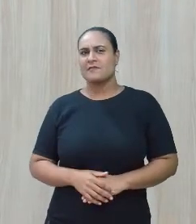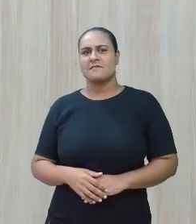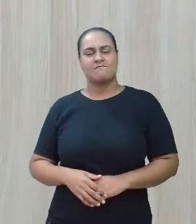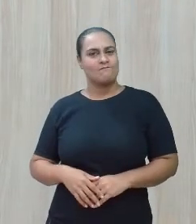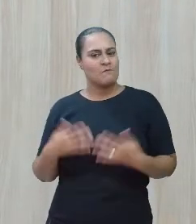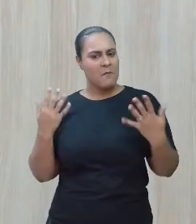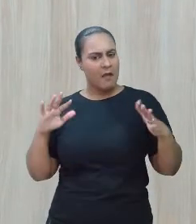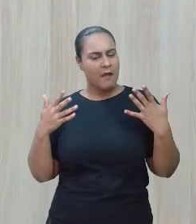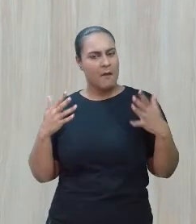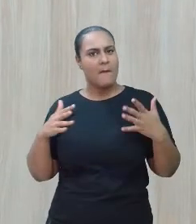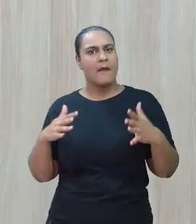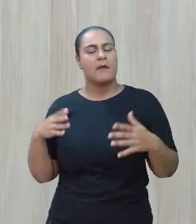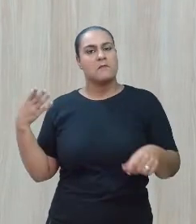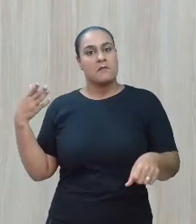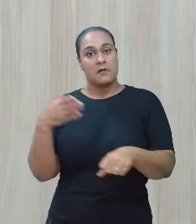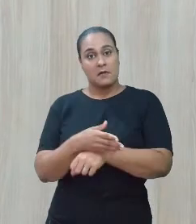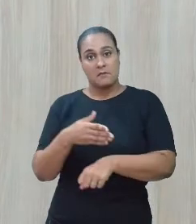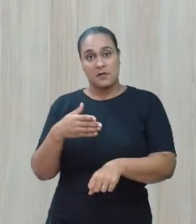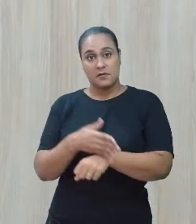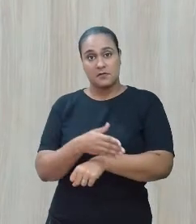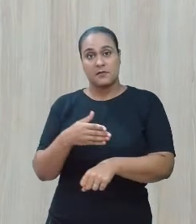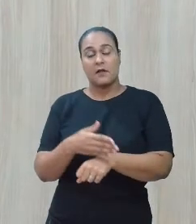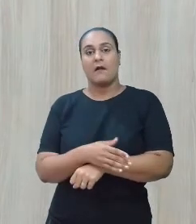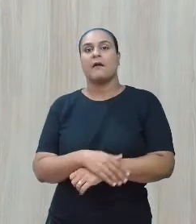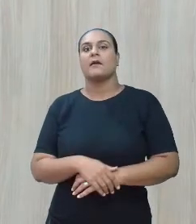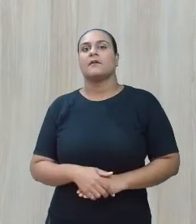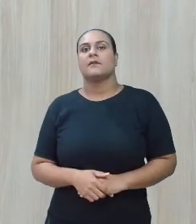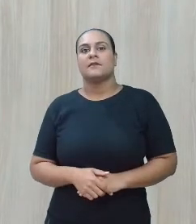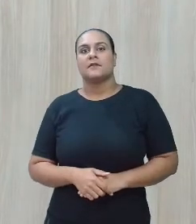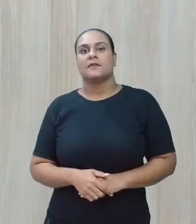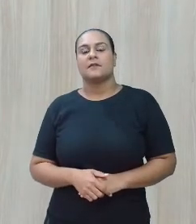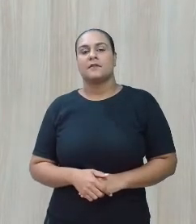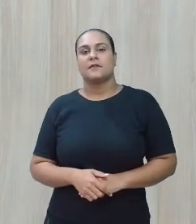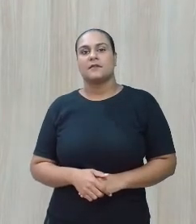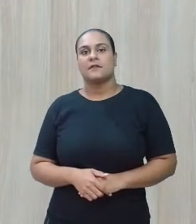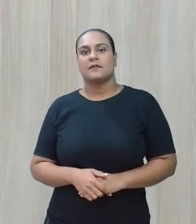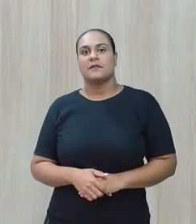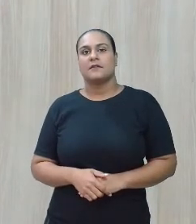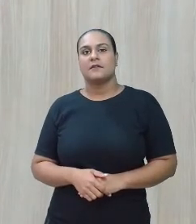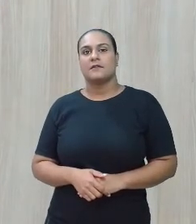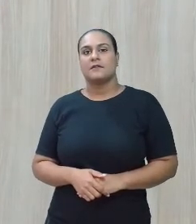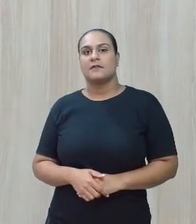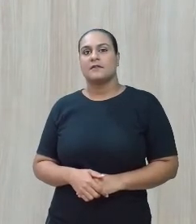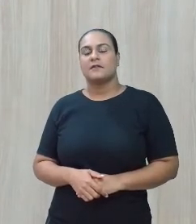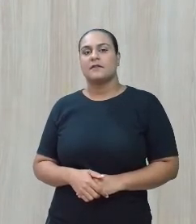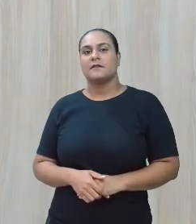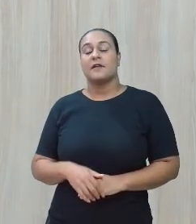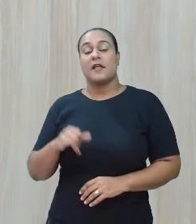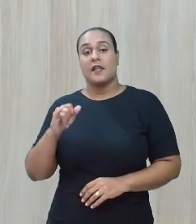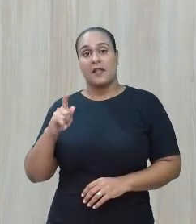não é? Porque está dando conta de uma avaliação e assistindo.